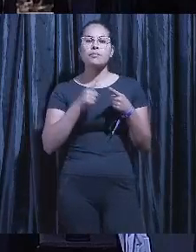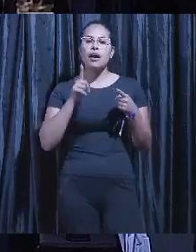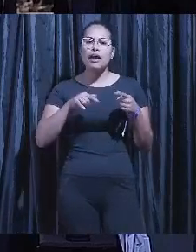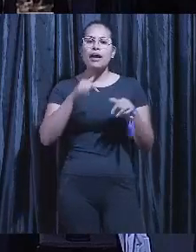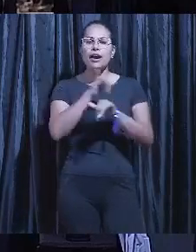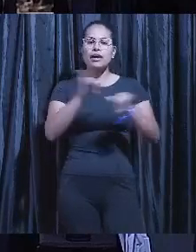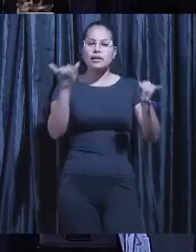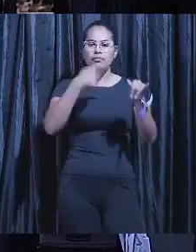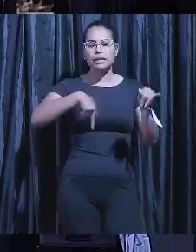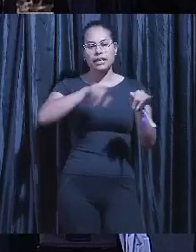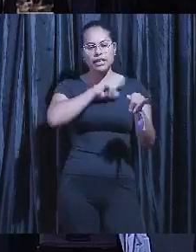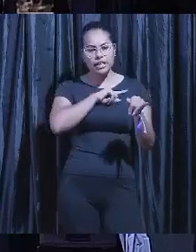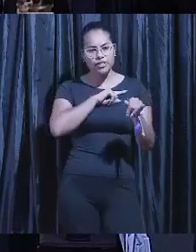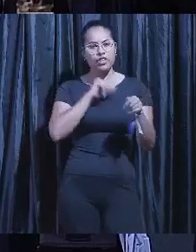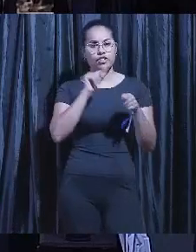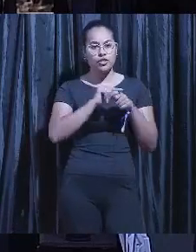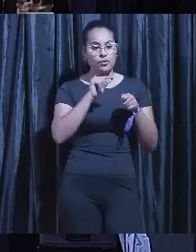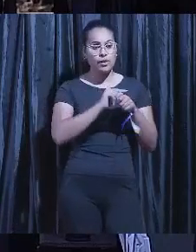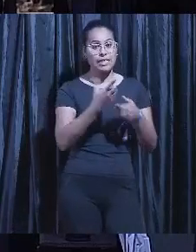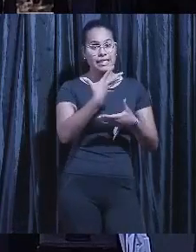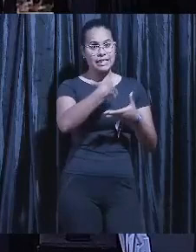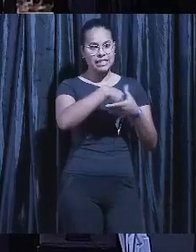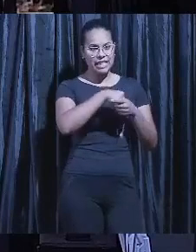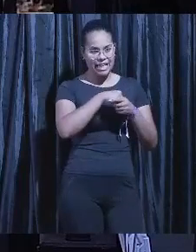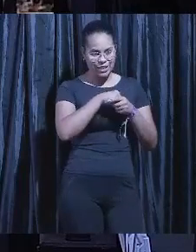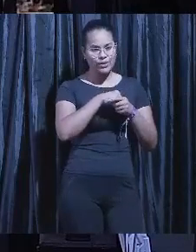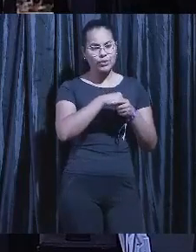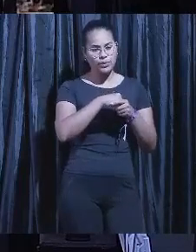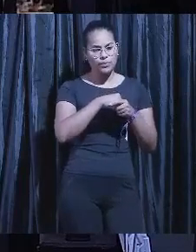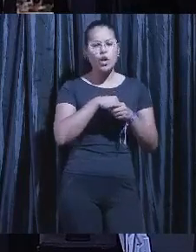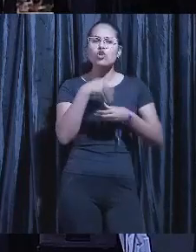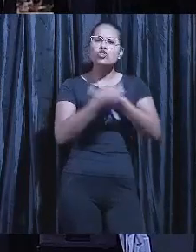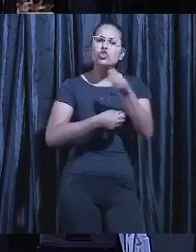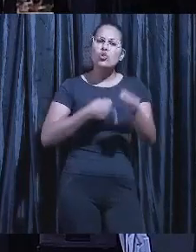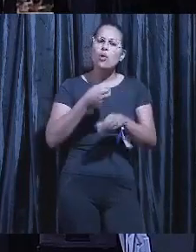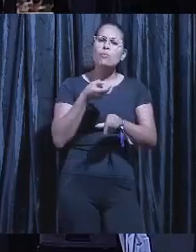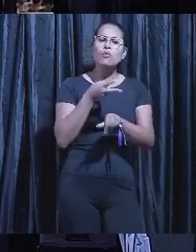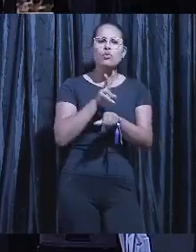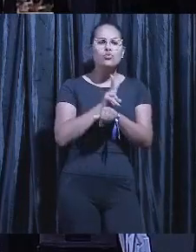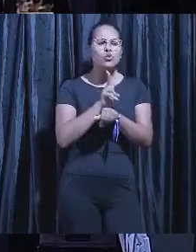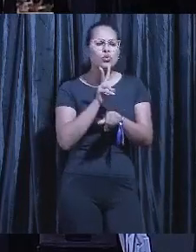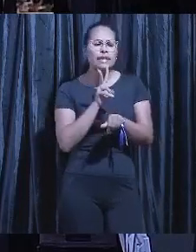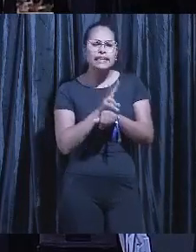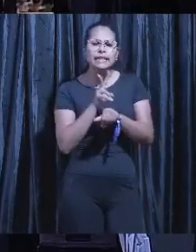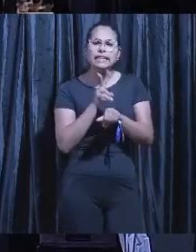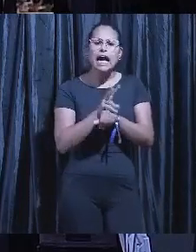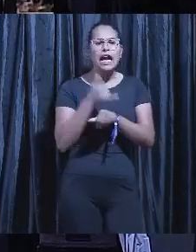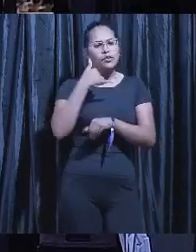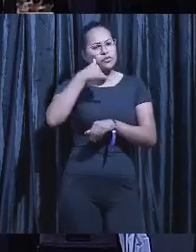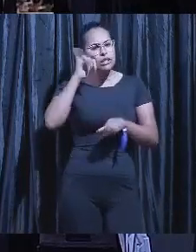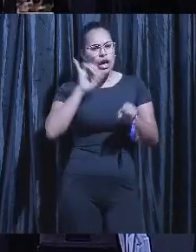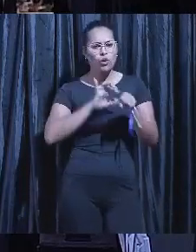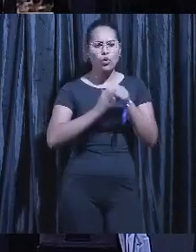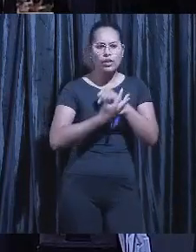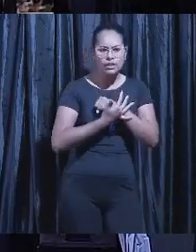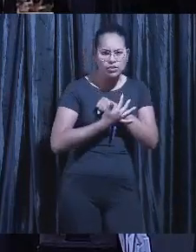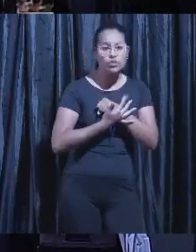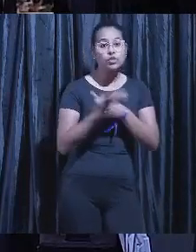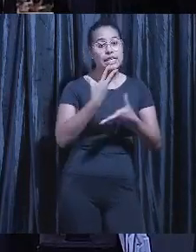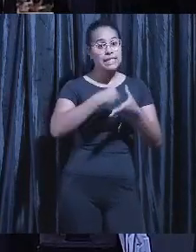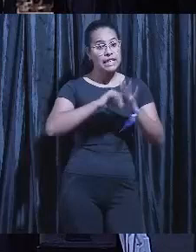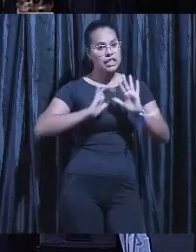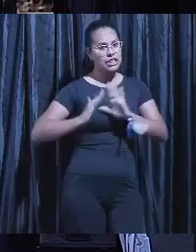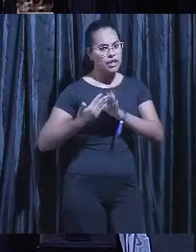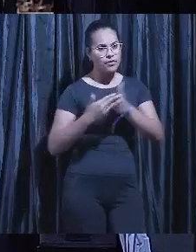fez no Observatório, que chama Como se proteger do coronavírus. Foi uma campanha de comunicação, de combate à desinformação na favela,